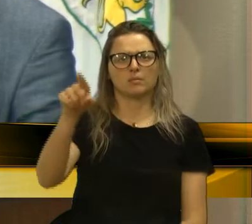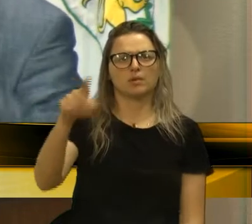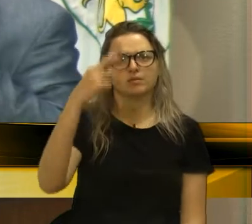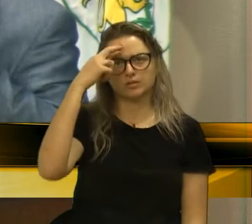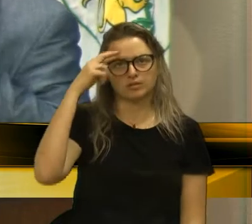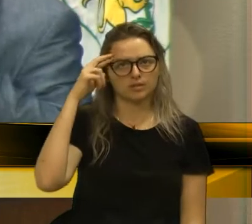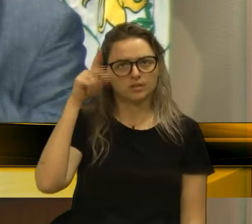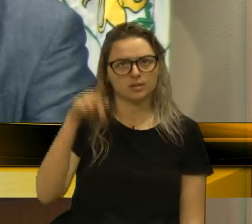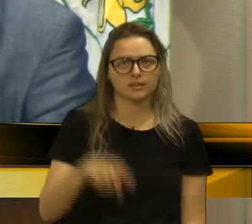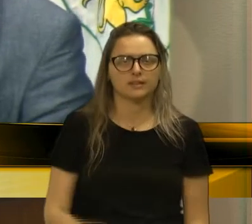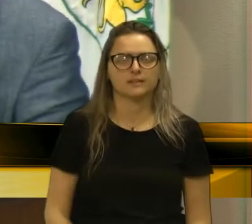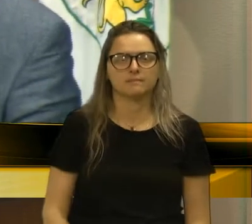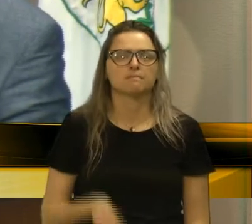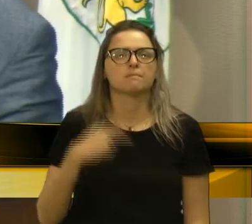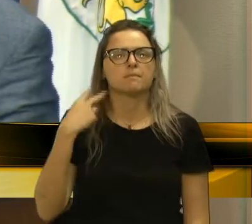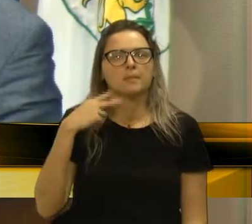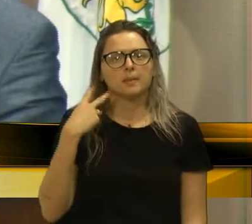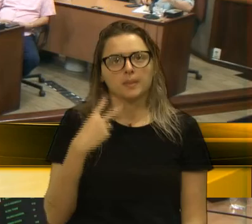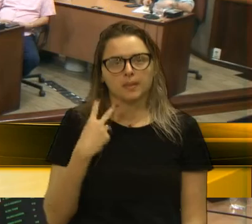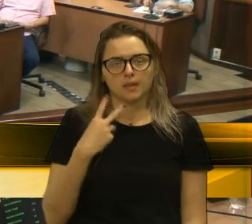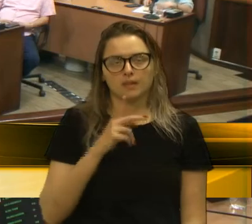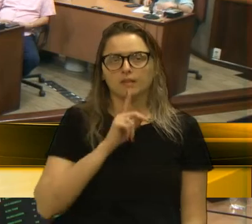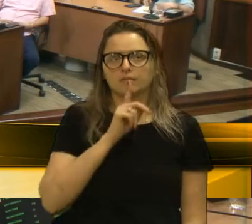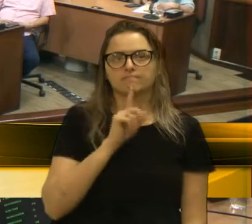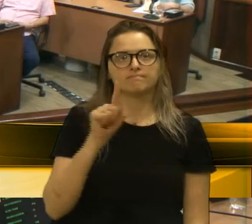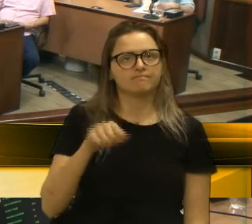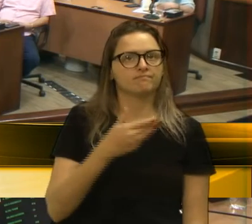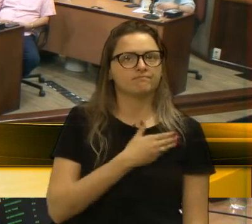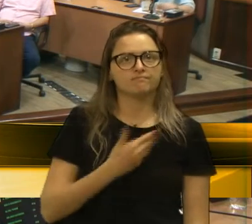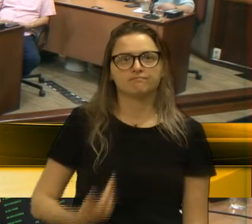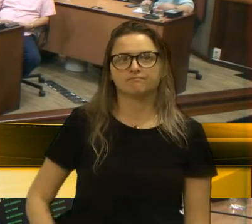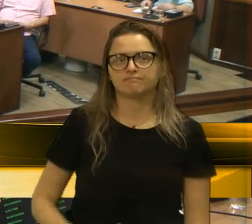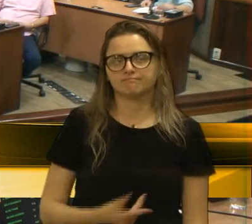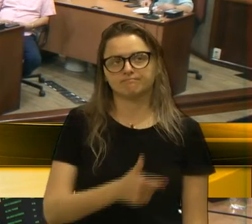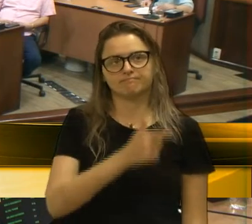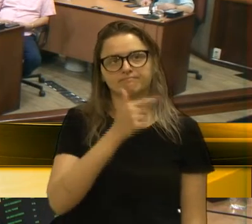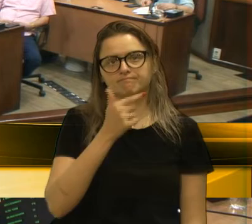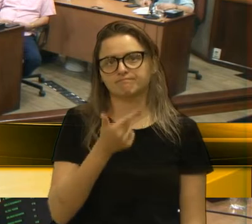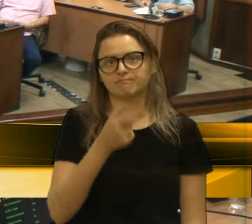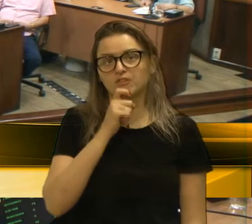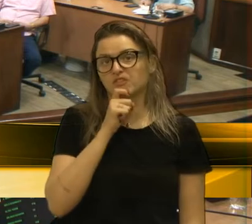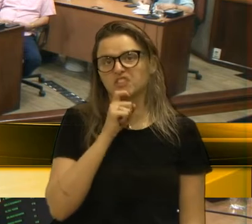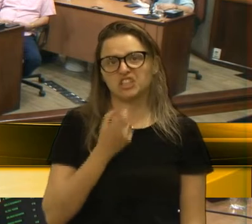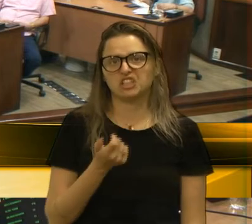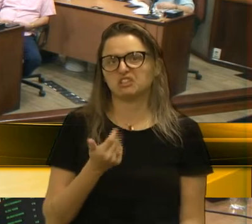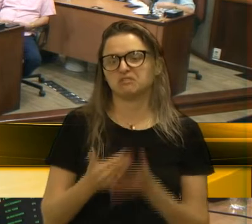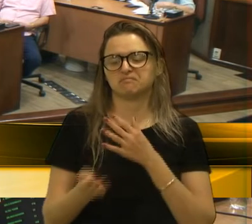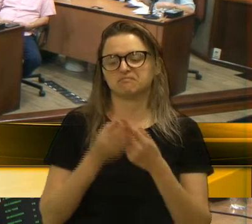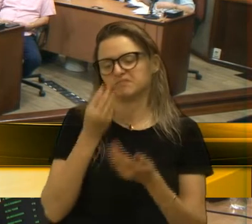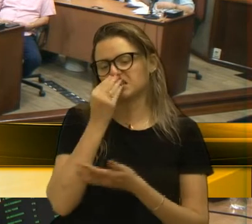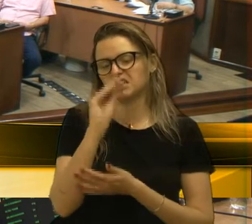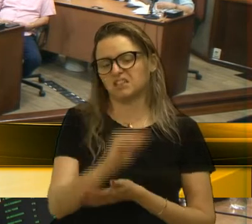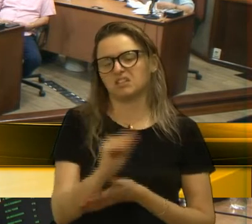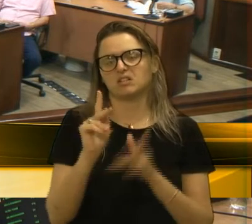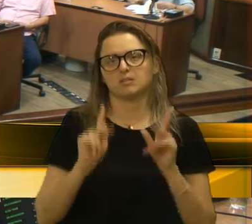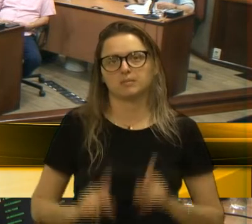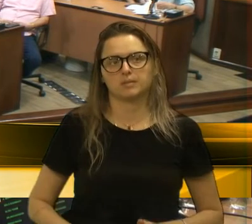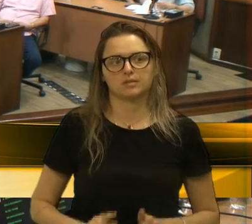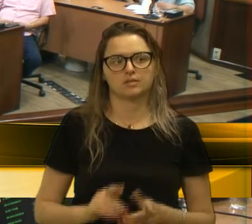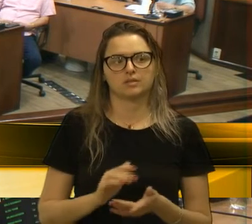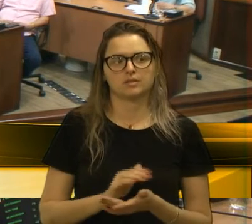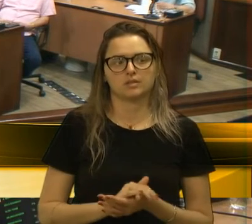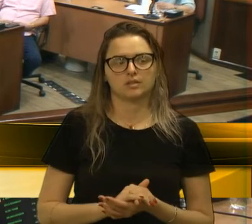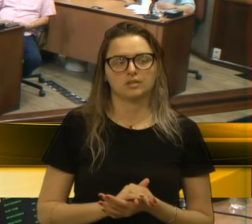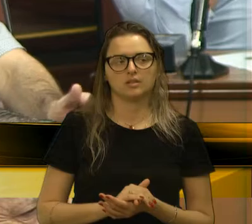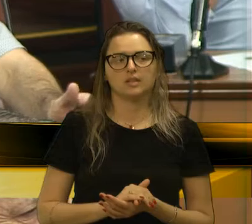Rafael Bueno. Vereador Alberto, esse governo é um governo insensível, um governo frio, que não se comove com nada, vereador. E é justamente esse ponto,